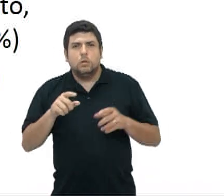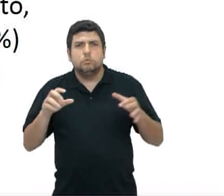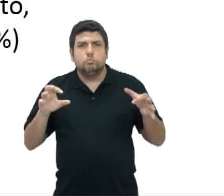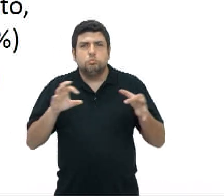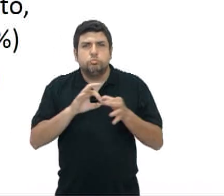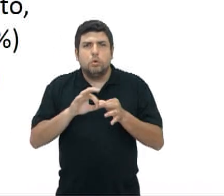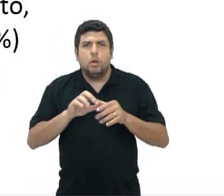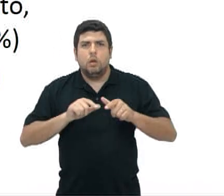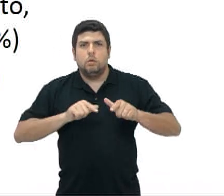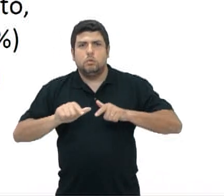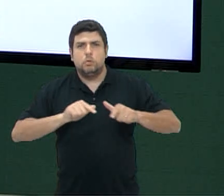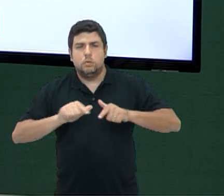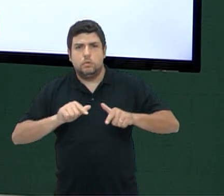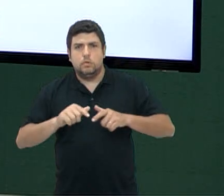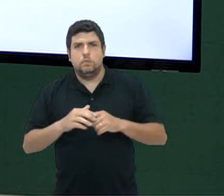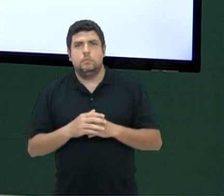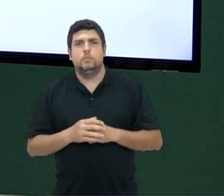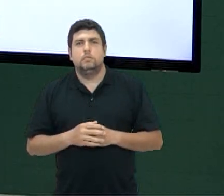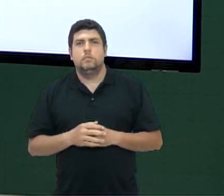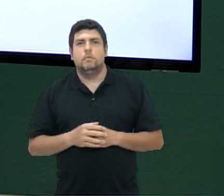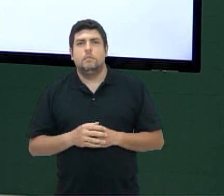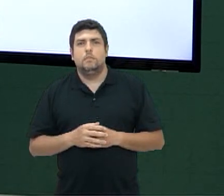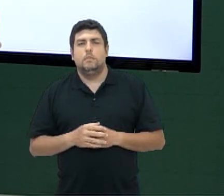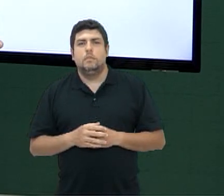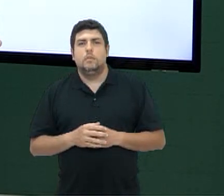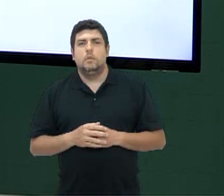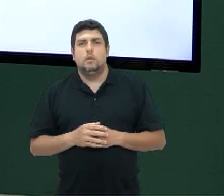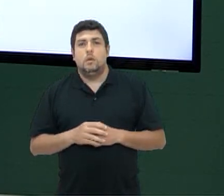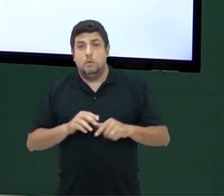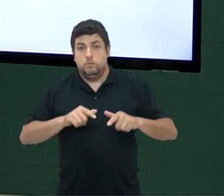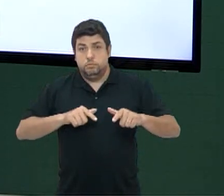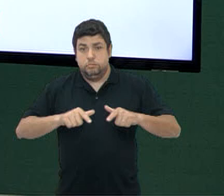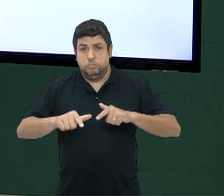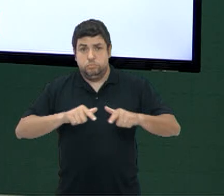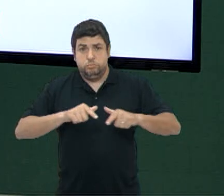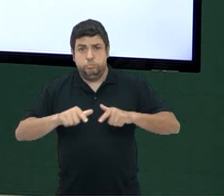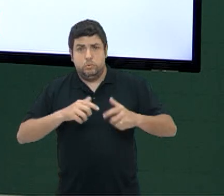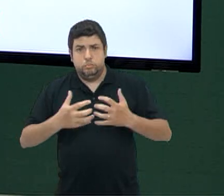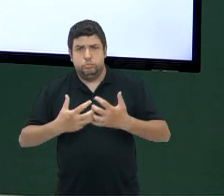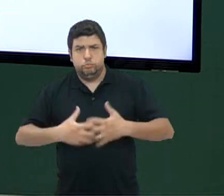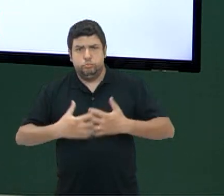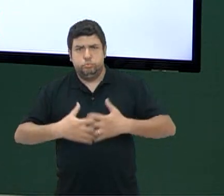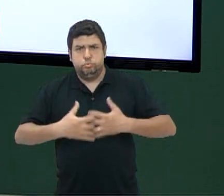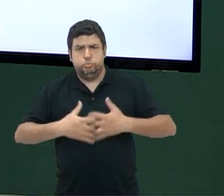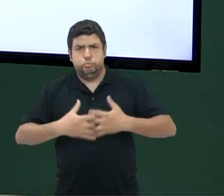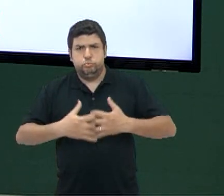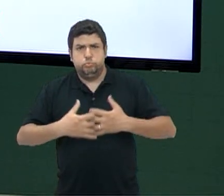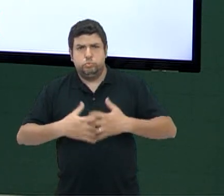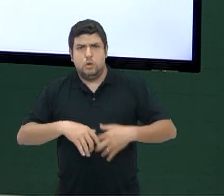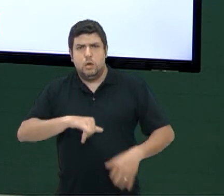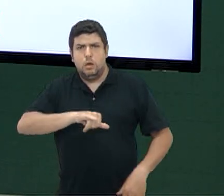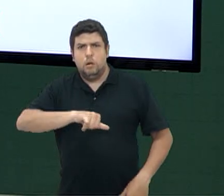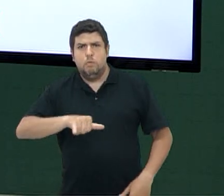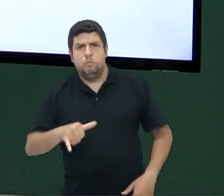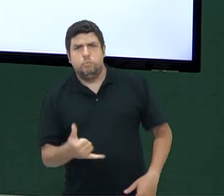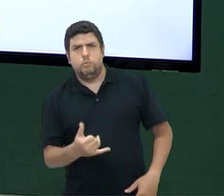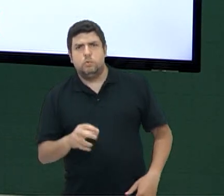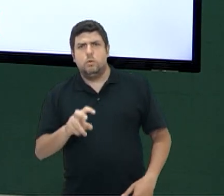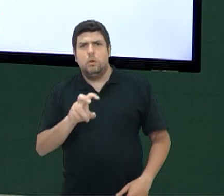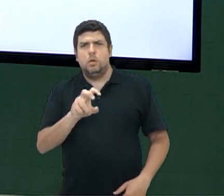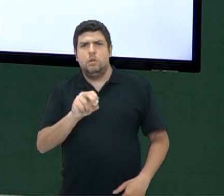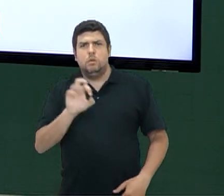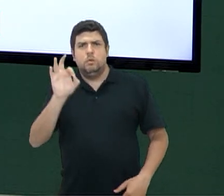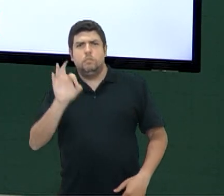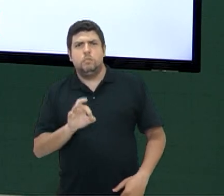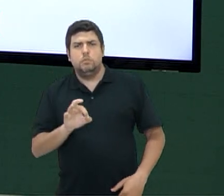trabalho que foi realizado por essa máquina térmica rendeu 50% como eficiência. O restante acabou sendo rejeitado